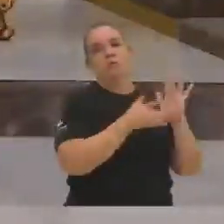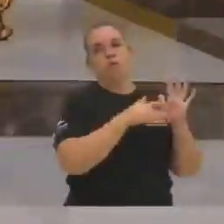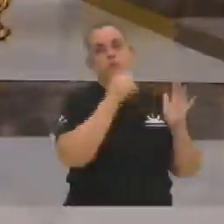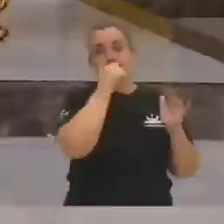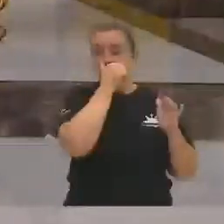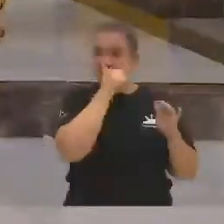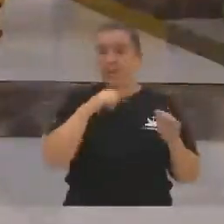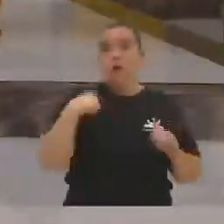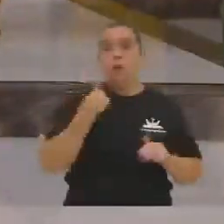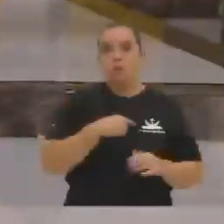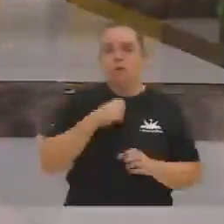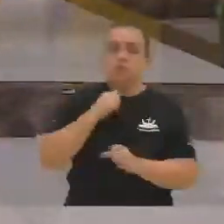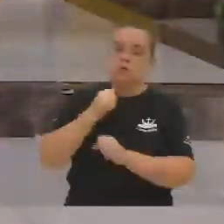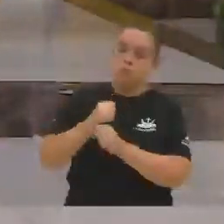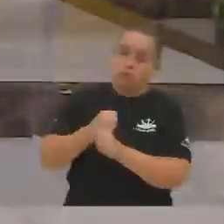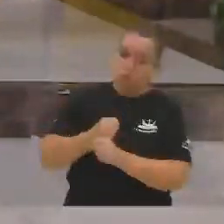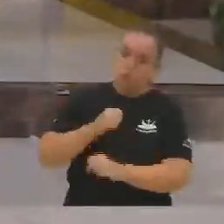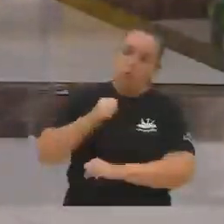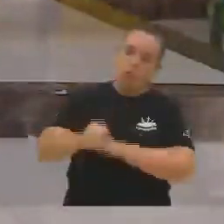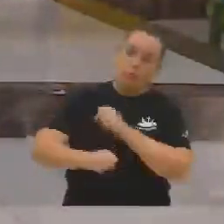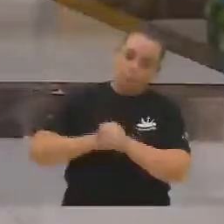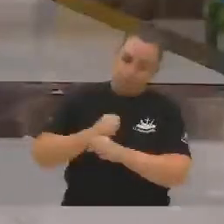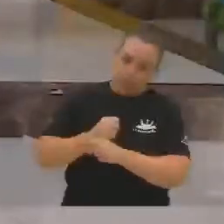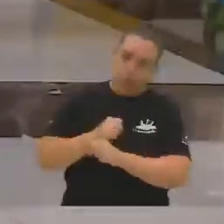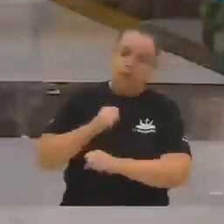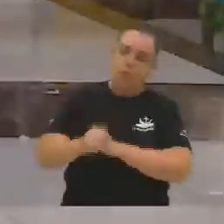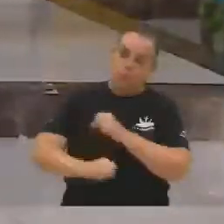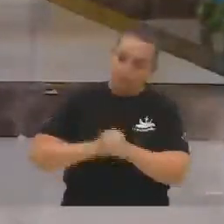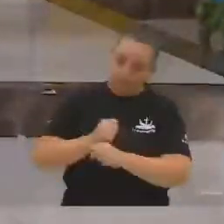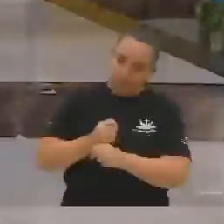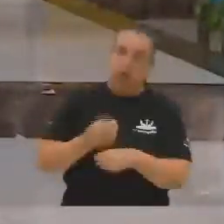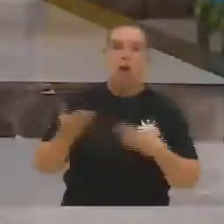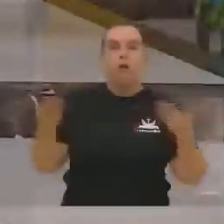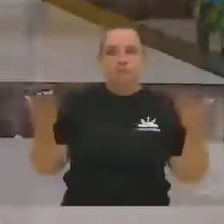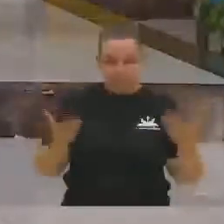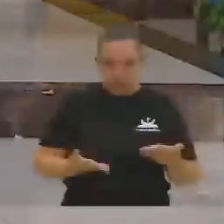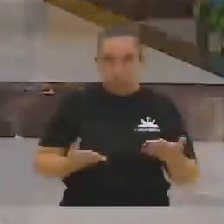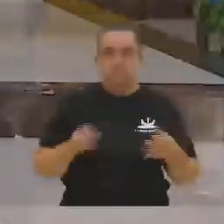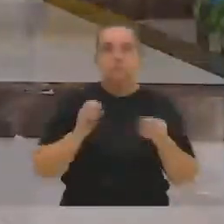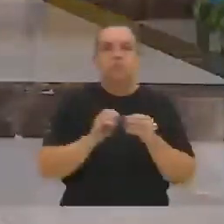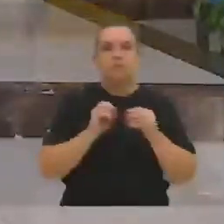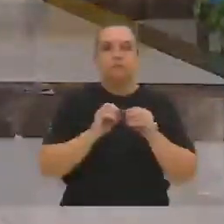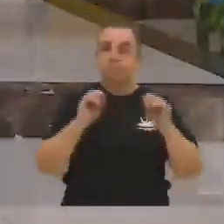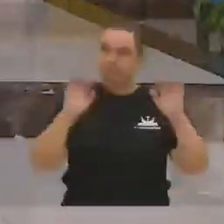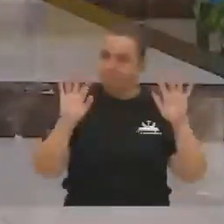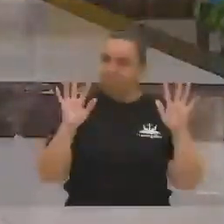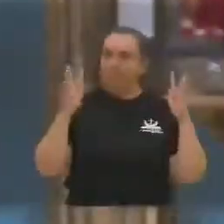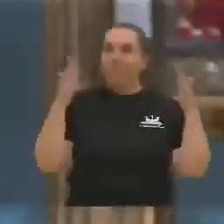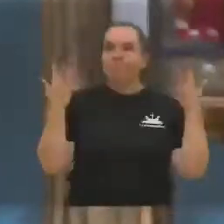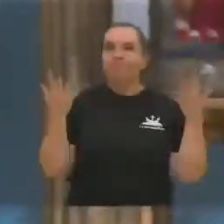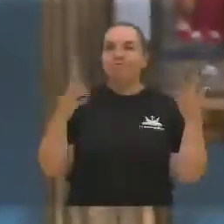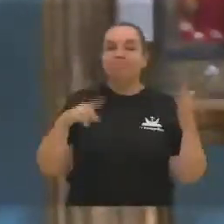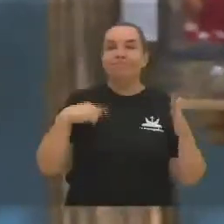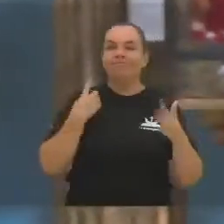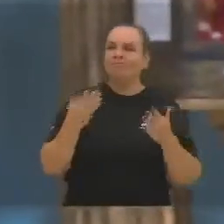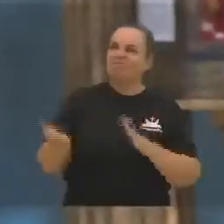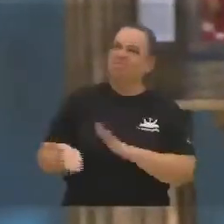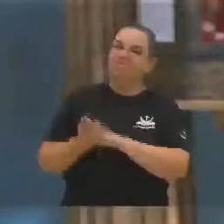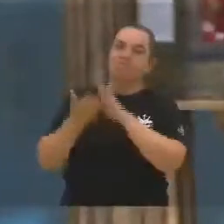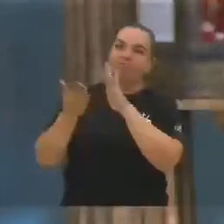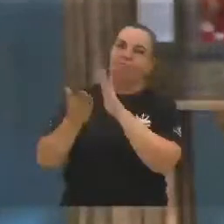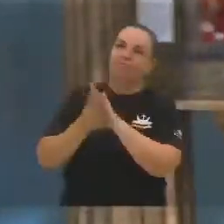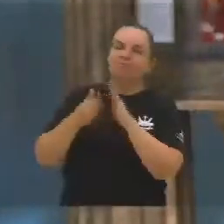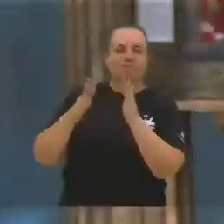nós vamos de ano a ano, nós vamos agora sim fazer a festa, nós vamos dar o louvor,